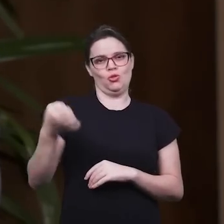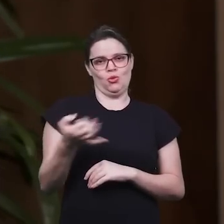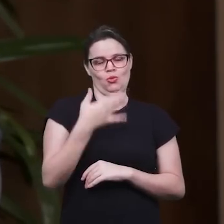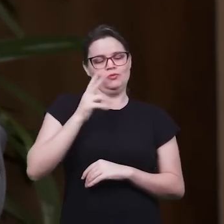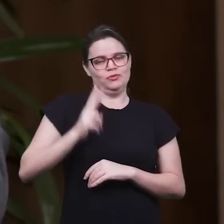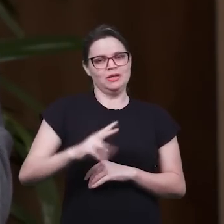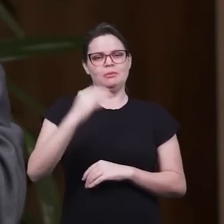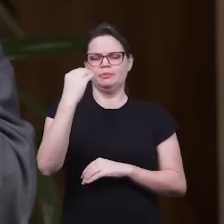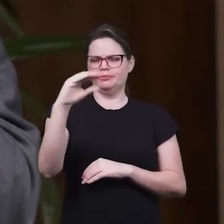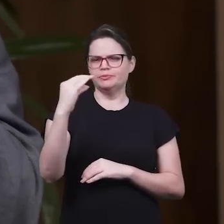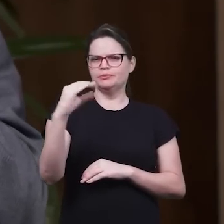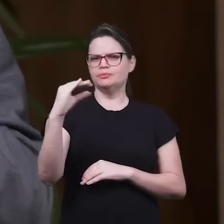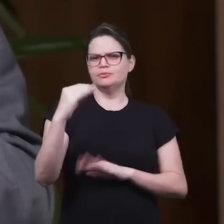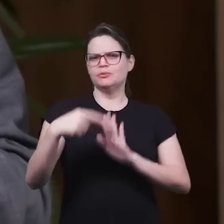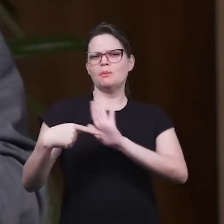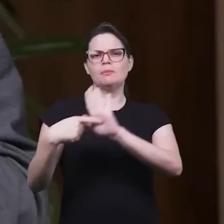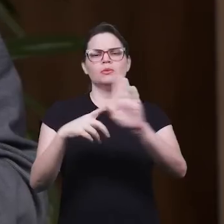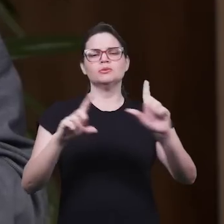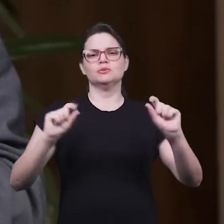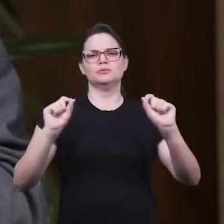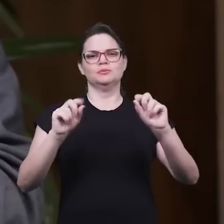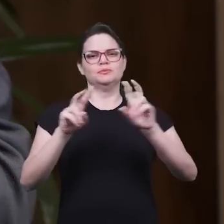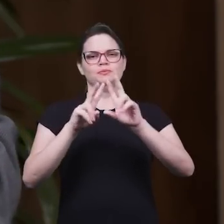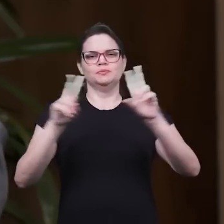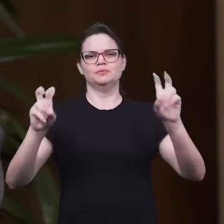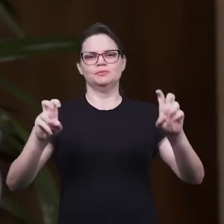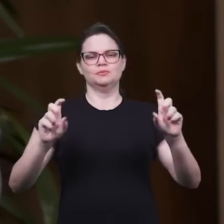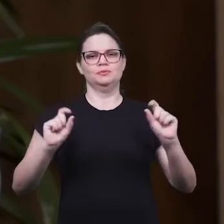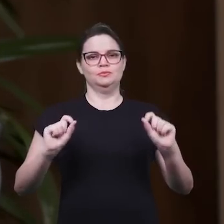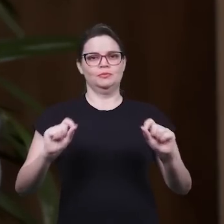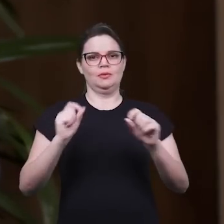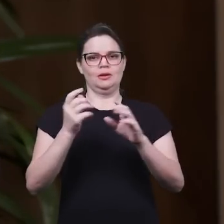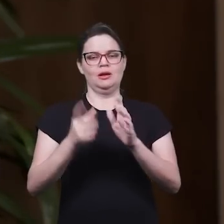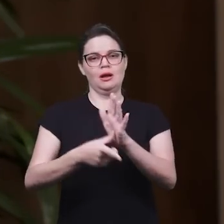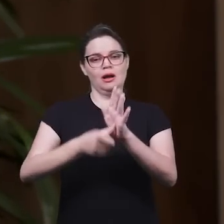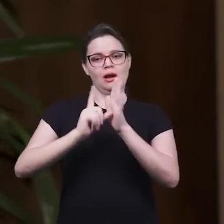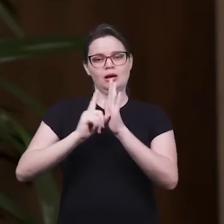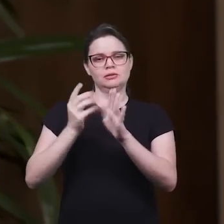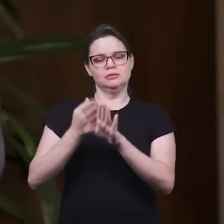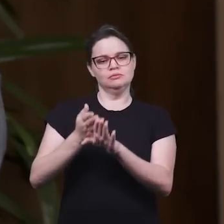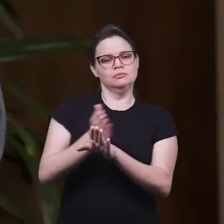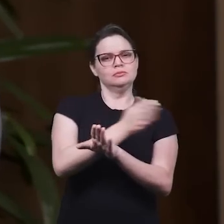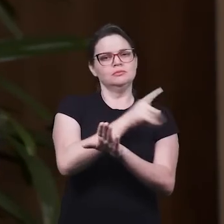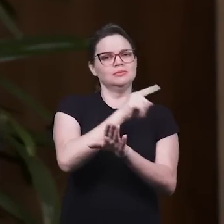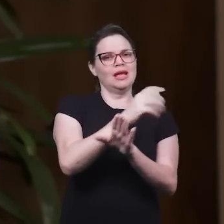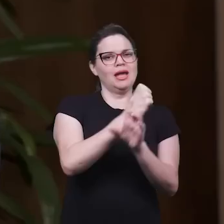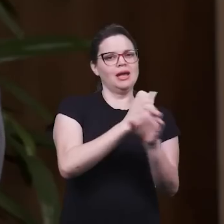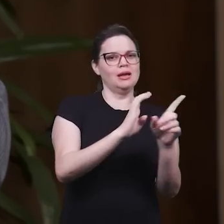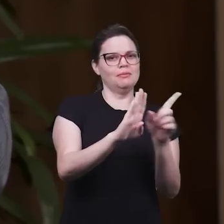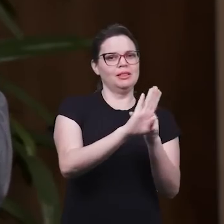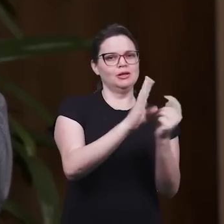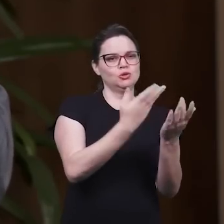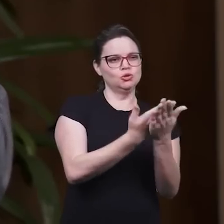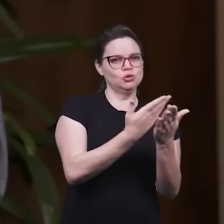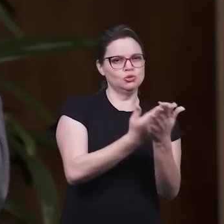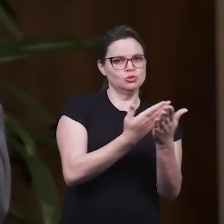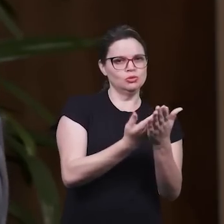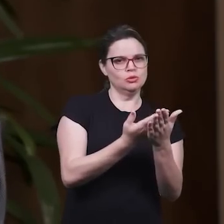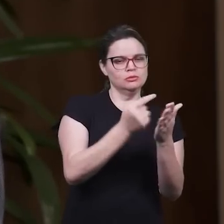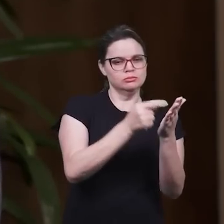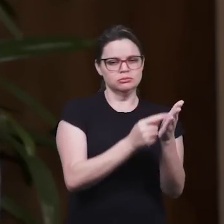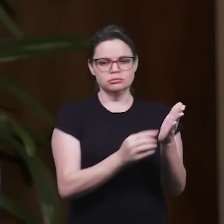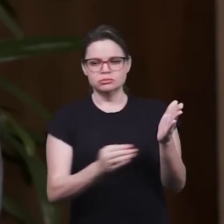inédito que tem como tema sempre aquilo que é estudado na Escola